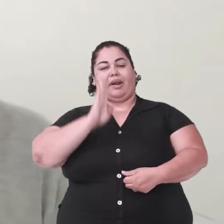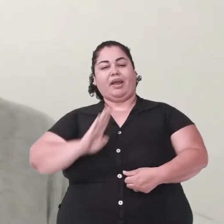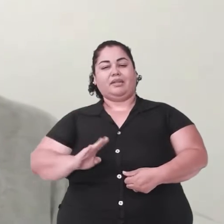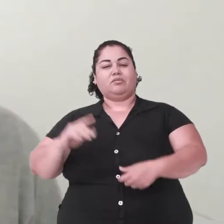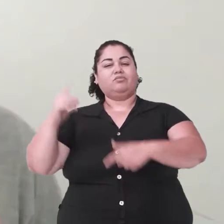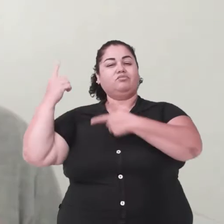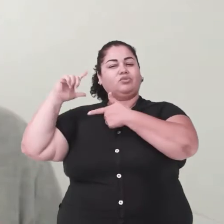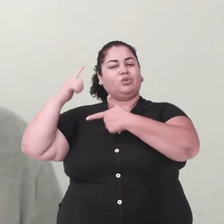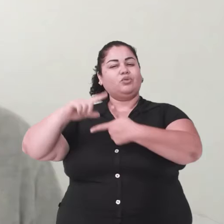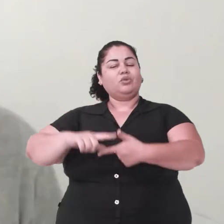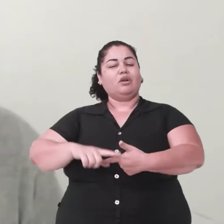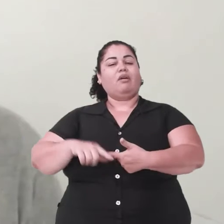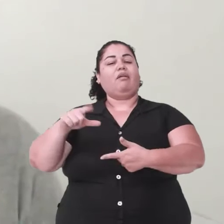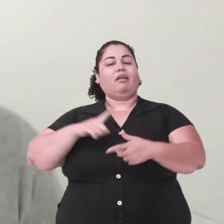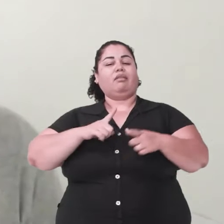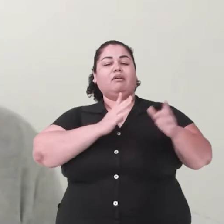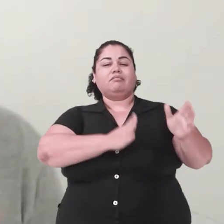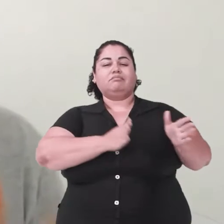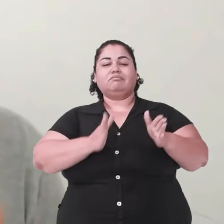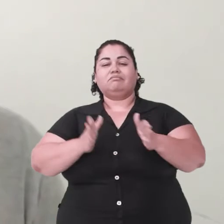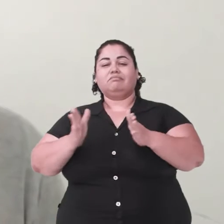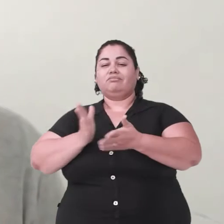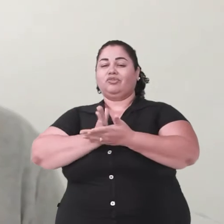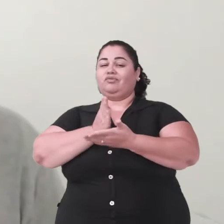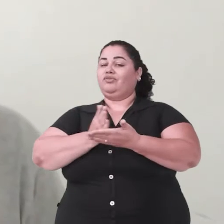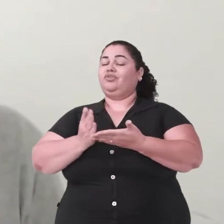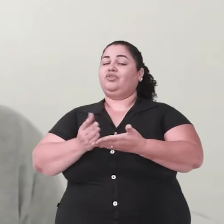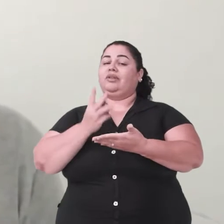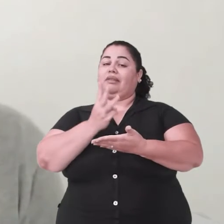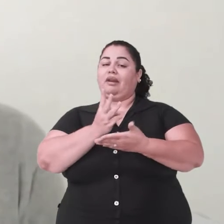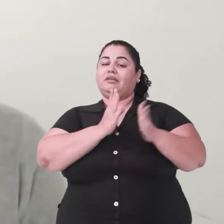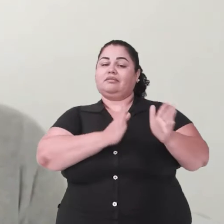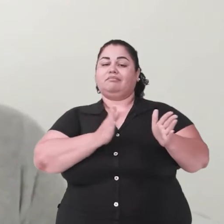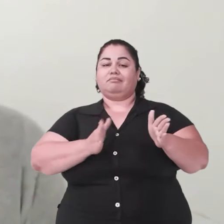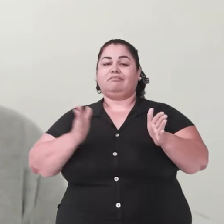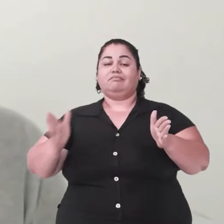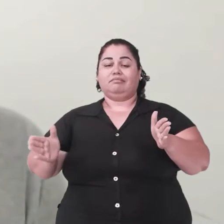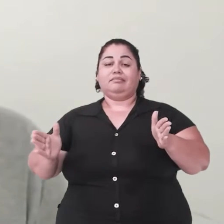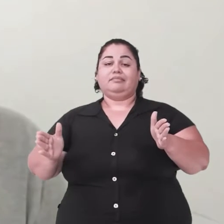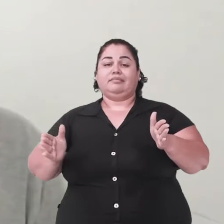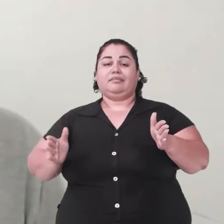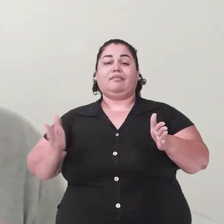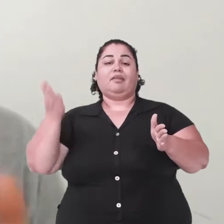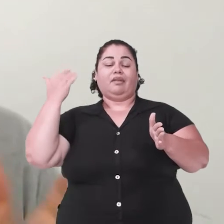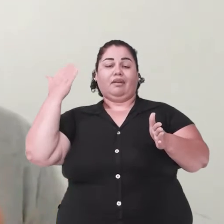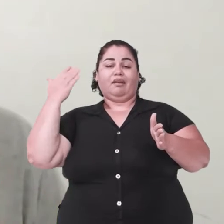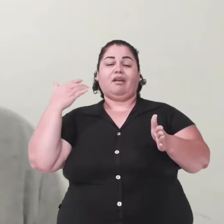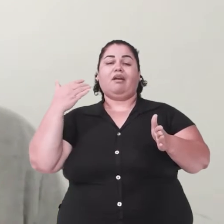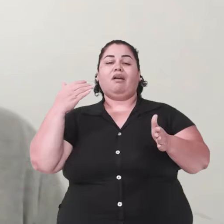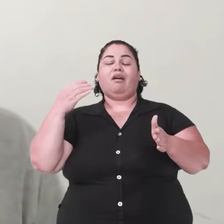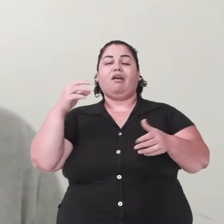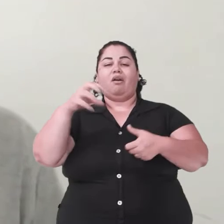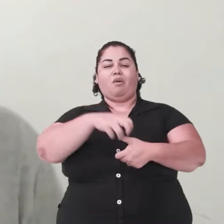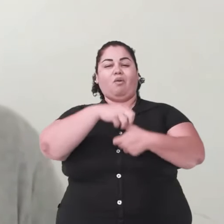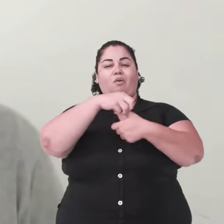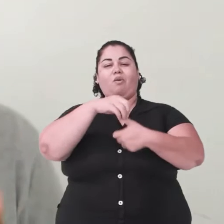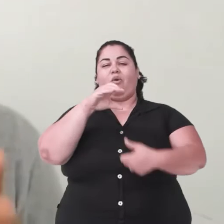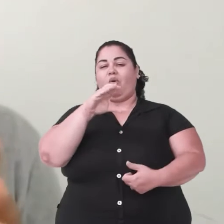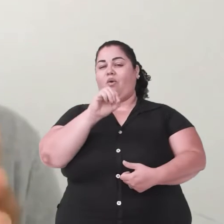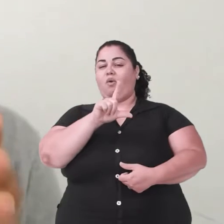do Brasil, tradicionalmente, ela é dividida em 3 grandes períodos, né? A época